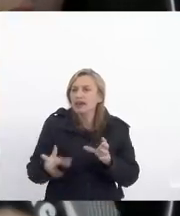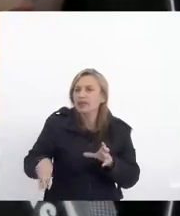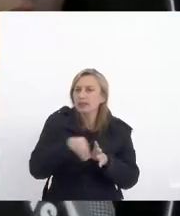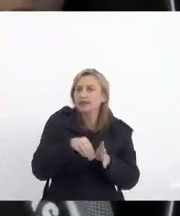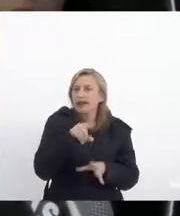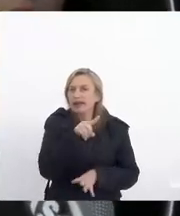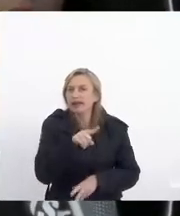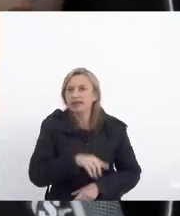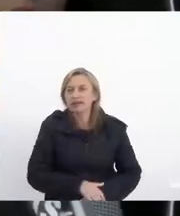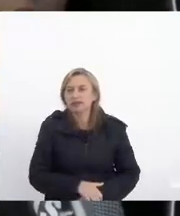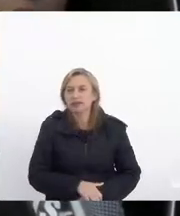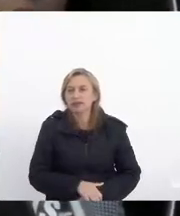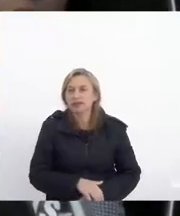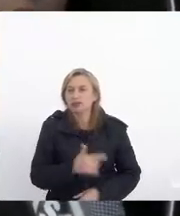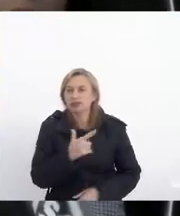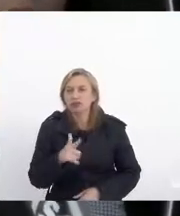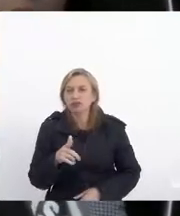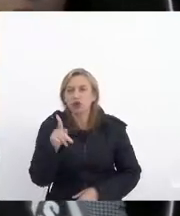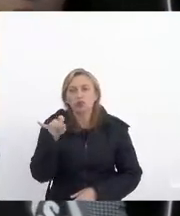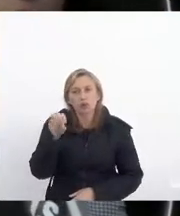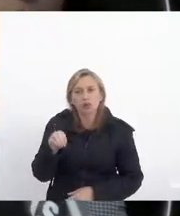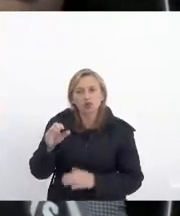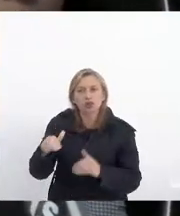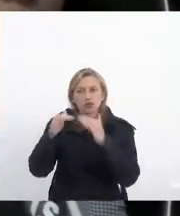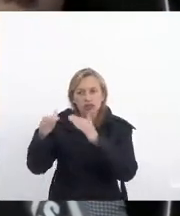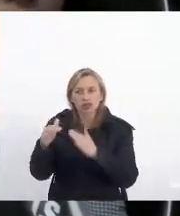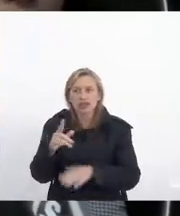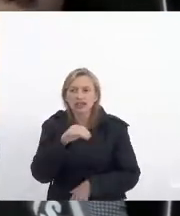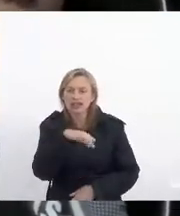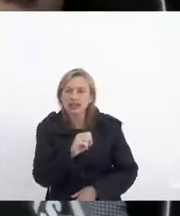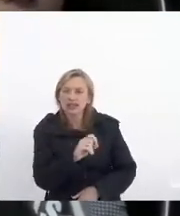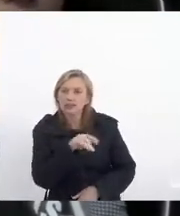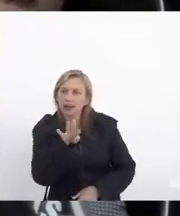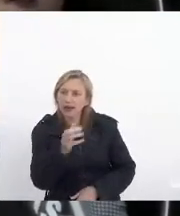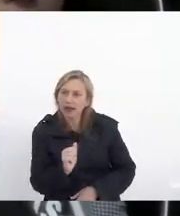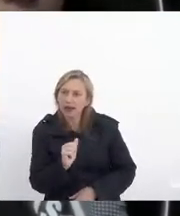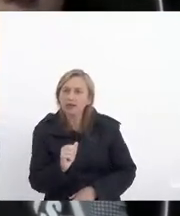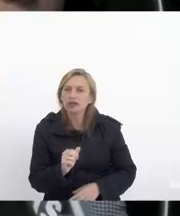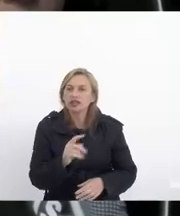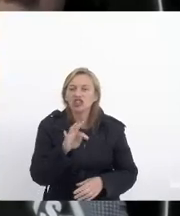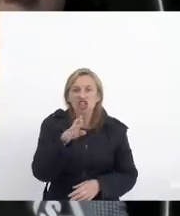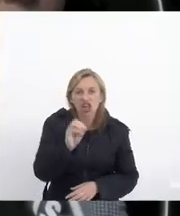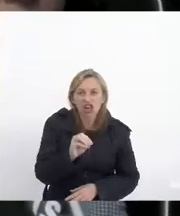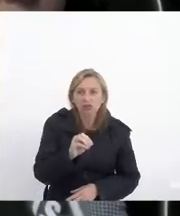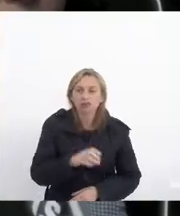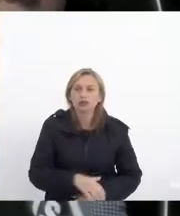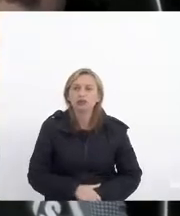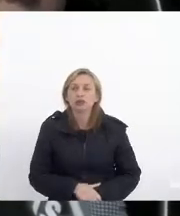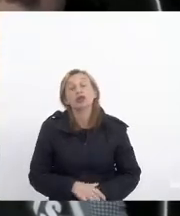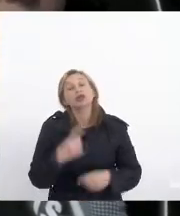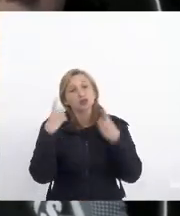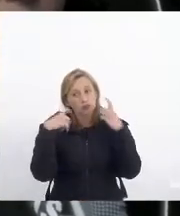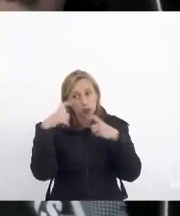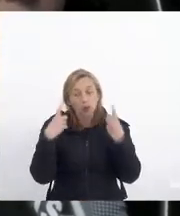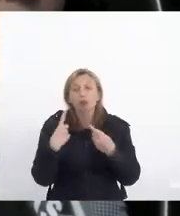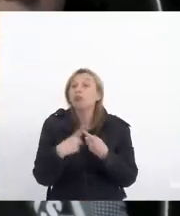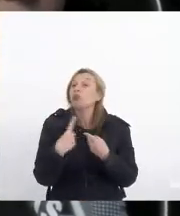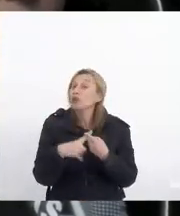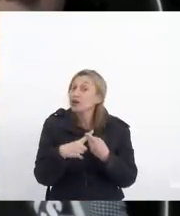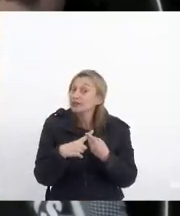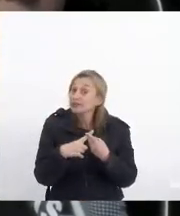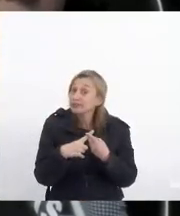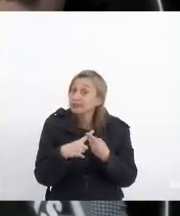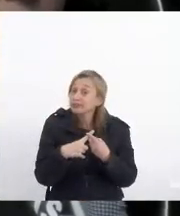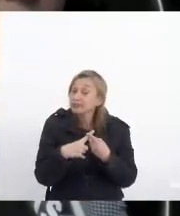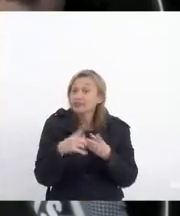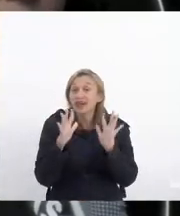né? É, não ter um posto acima, não ter licença prêmia, não ter triênio. E isso me preocupa muito, porque